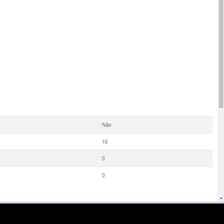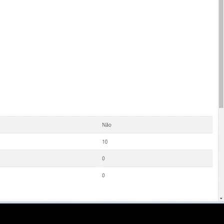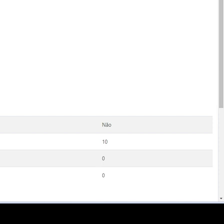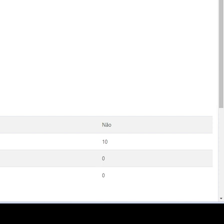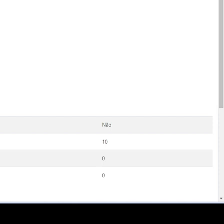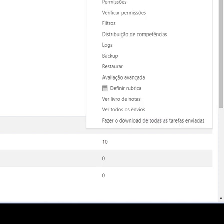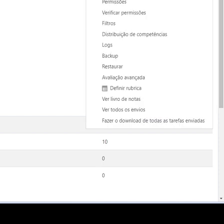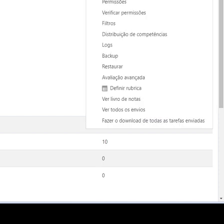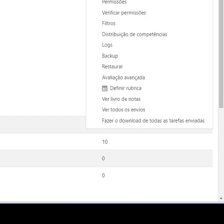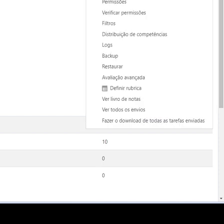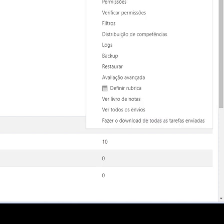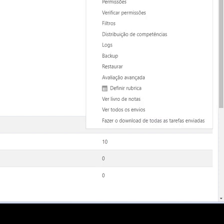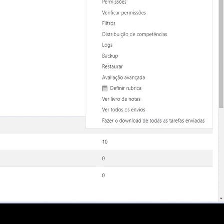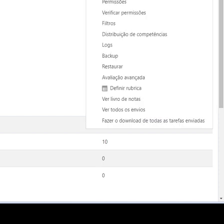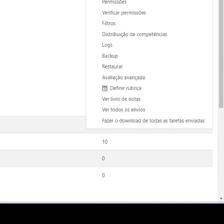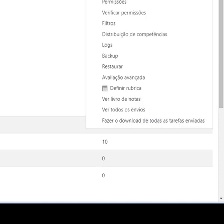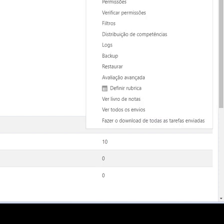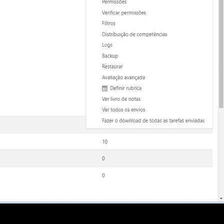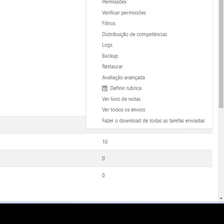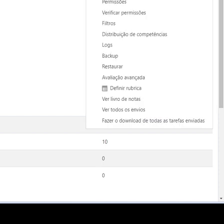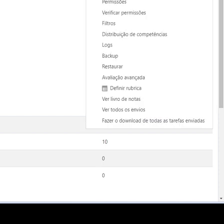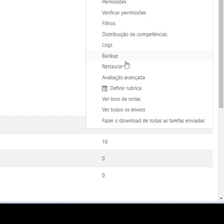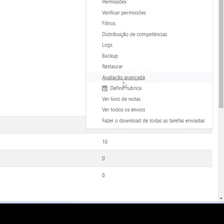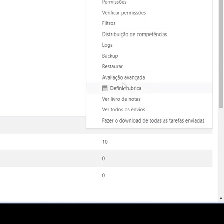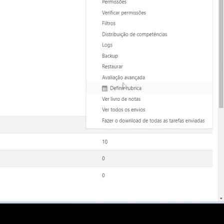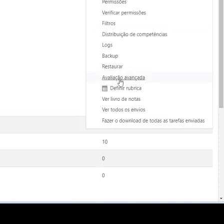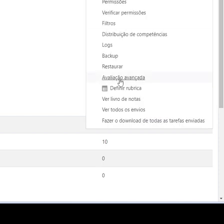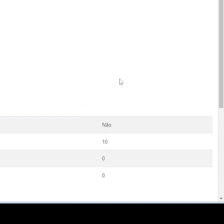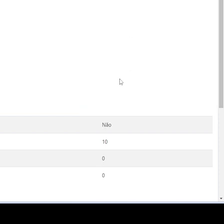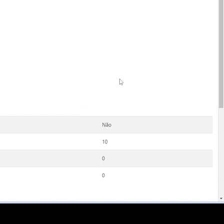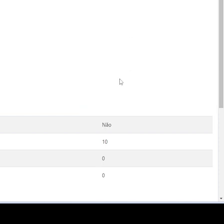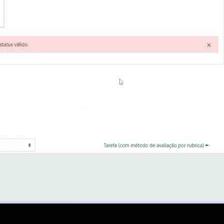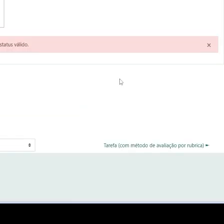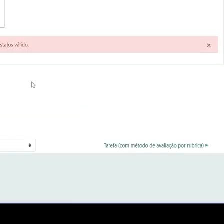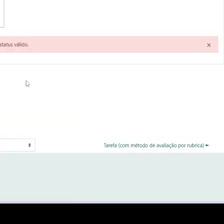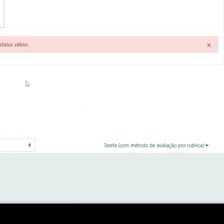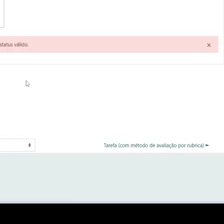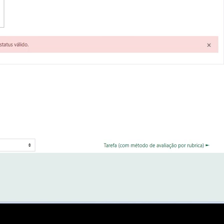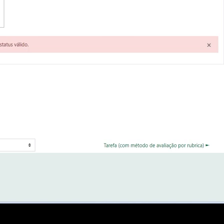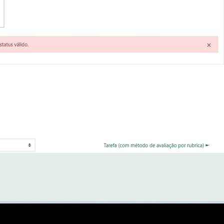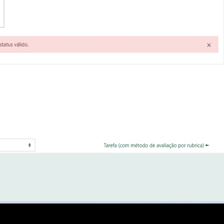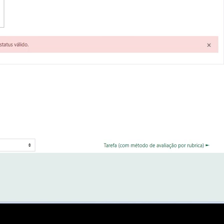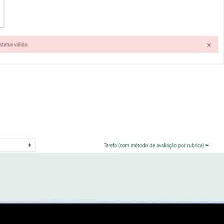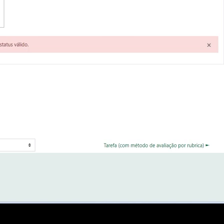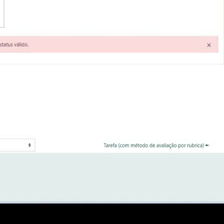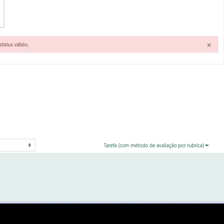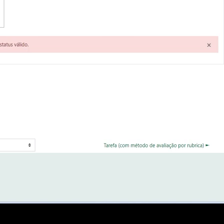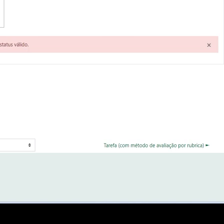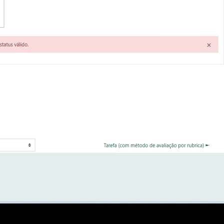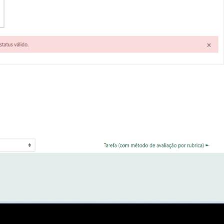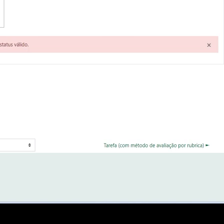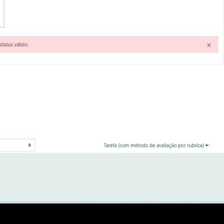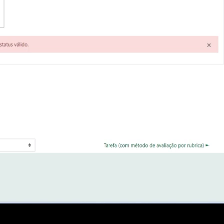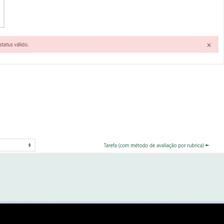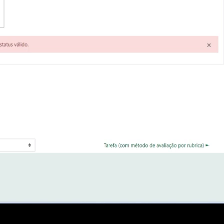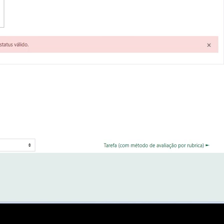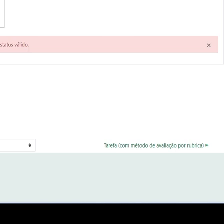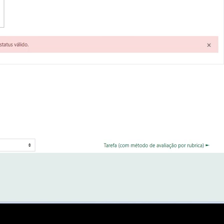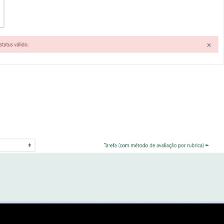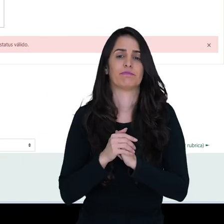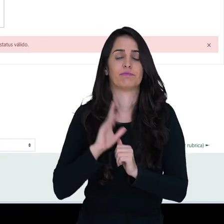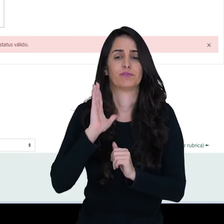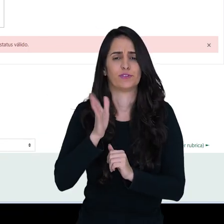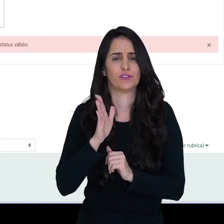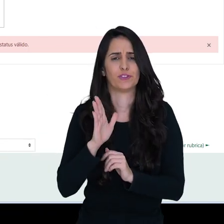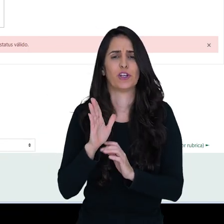vou aqui na engrenagem e vou em avaliação avançada neste caso eu já configurei